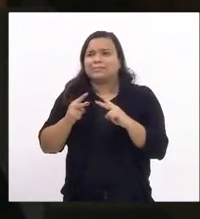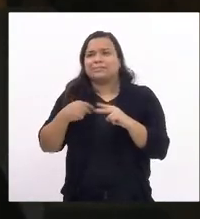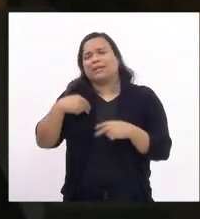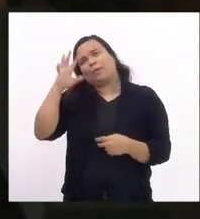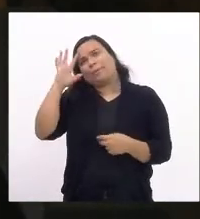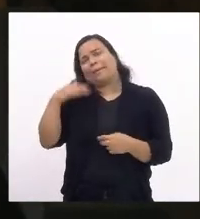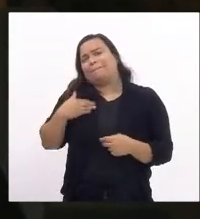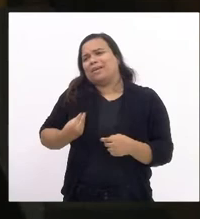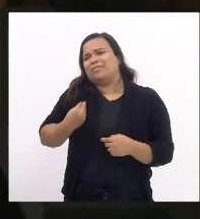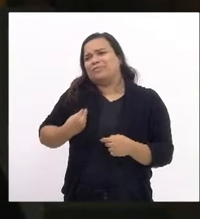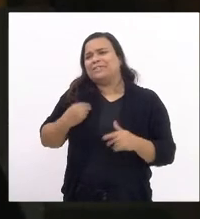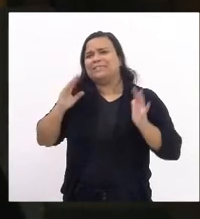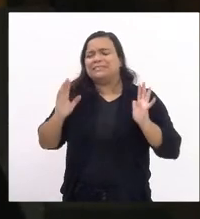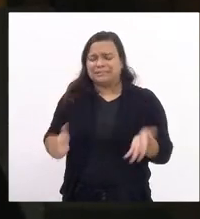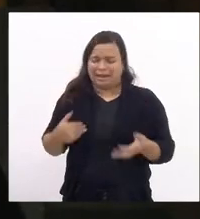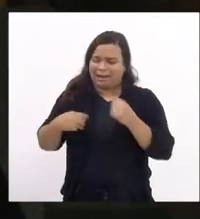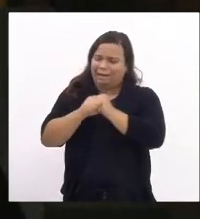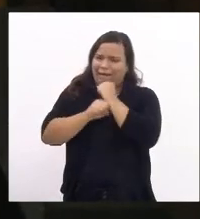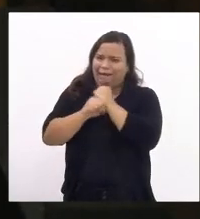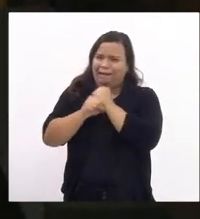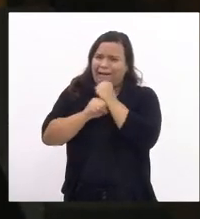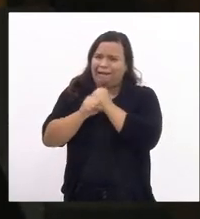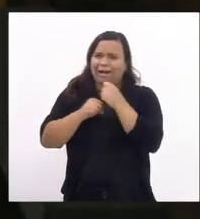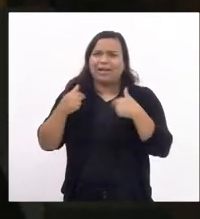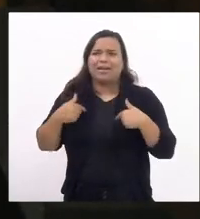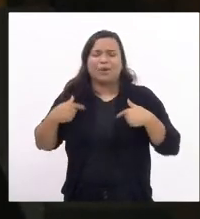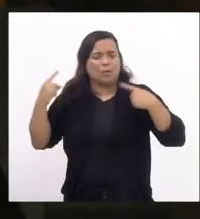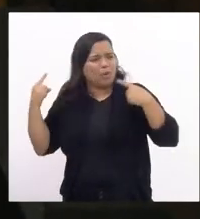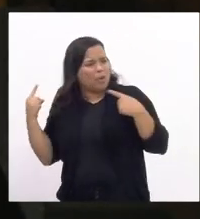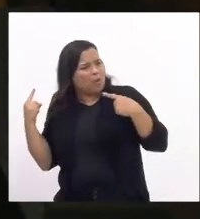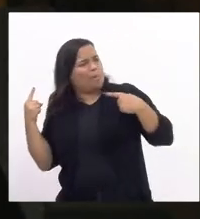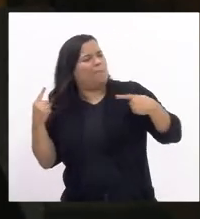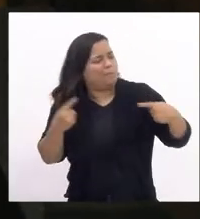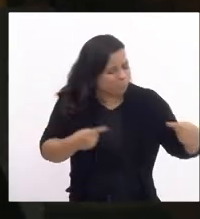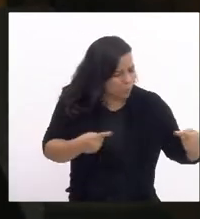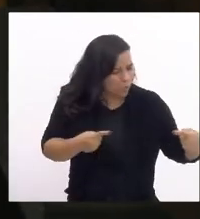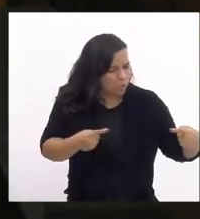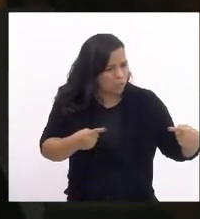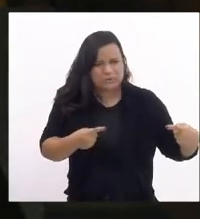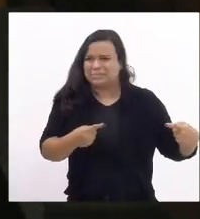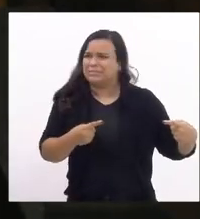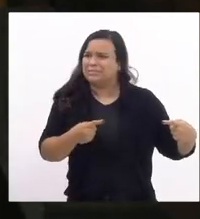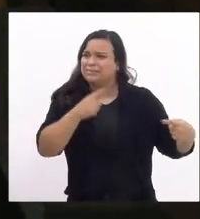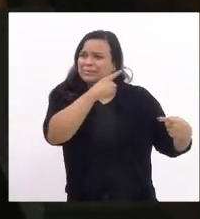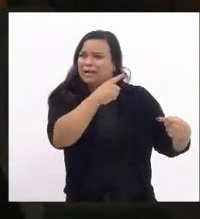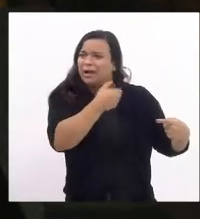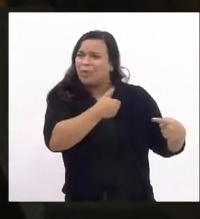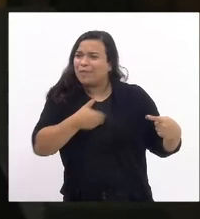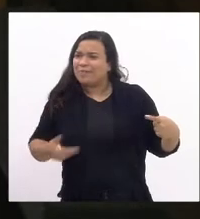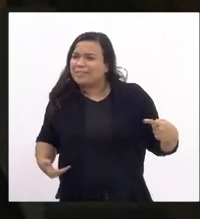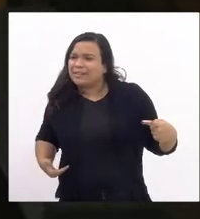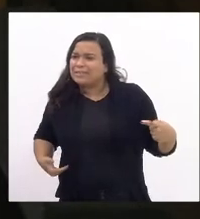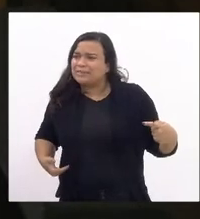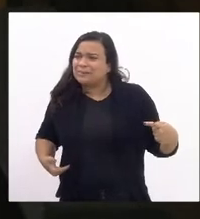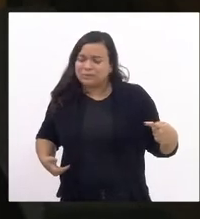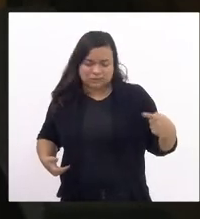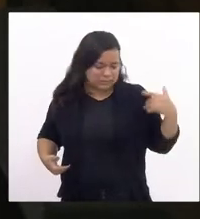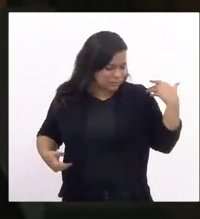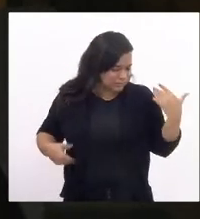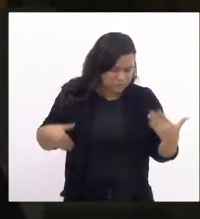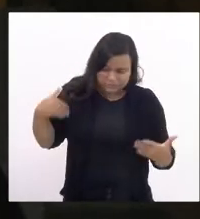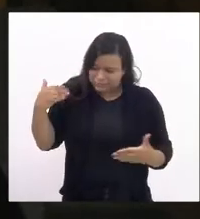minha vida eu ser oposição a um governo e por